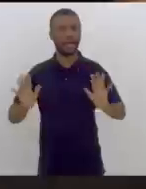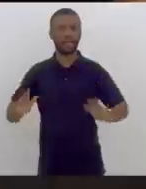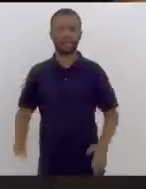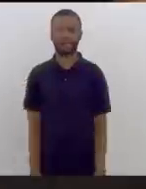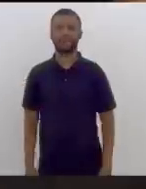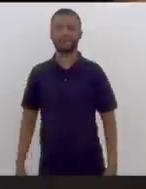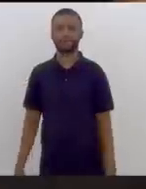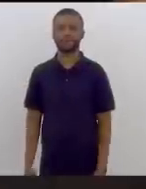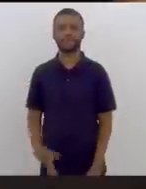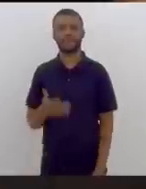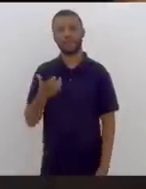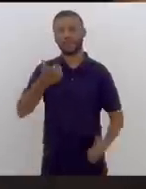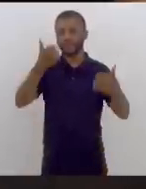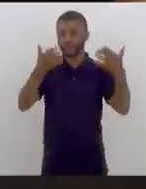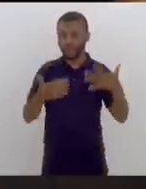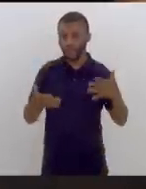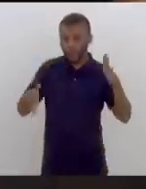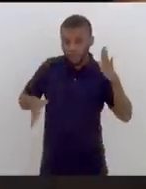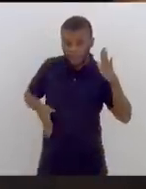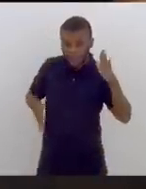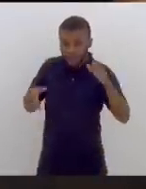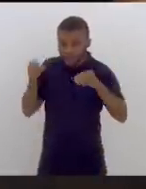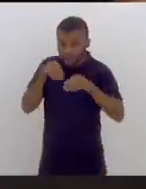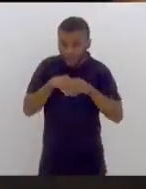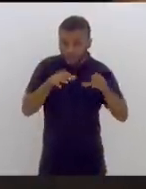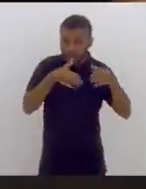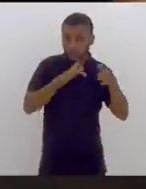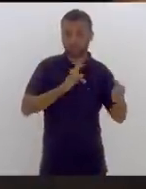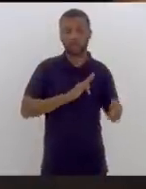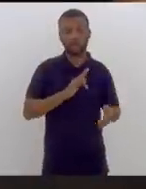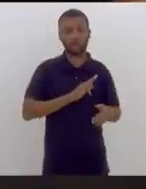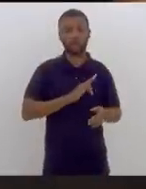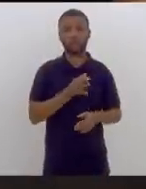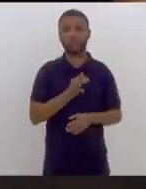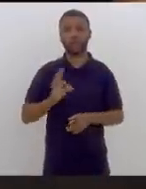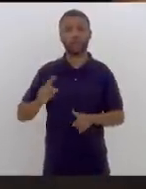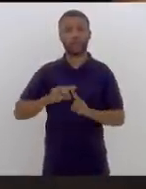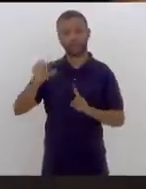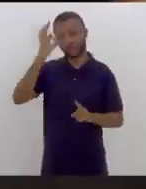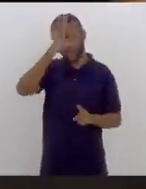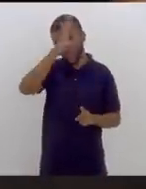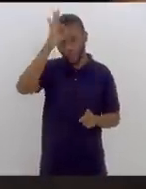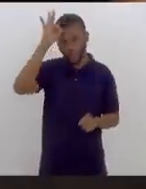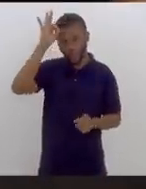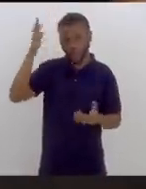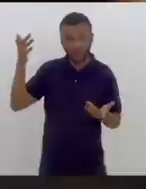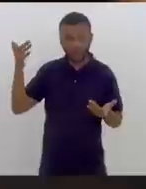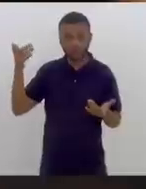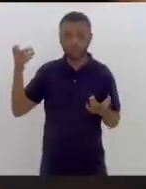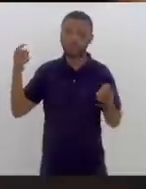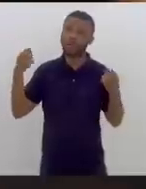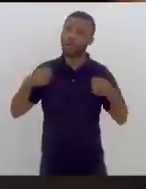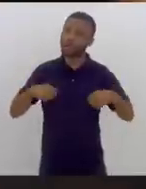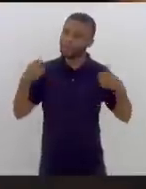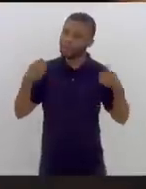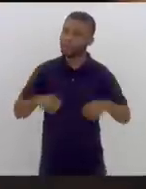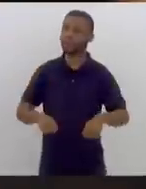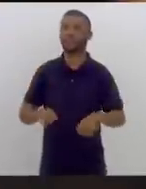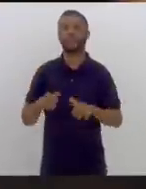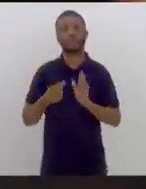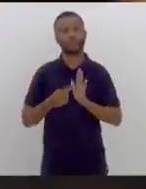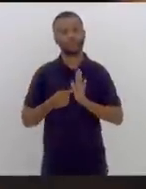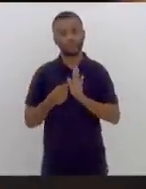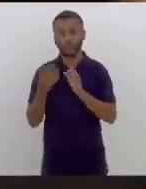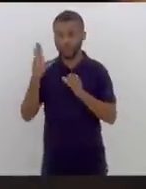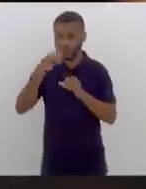falar nós não queremos bandidos dentro da Corporação agora quem foi absolvido tem que estar dentro